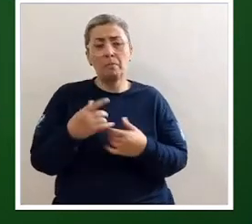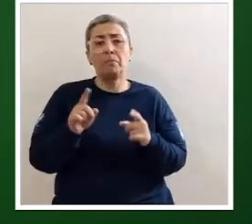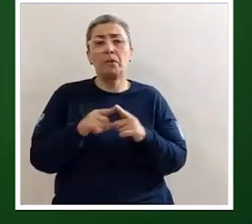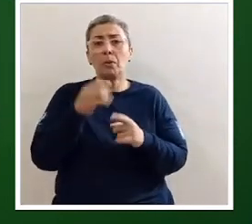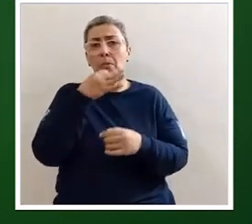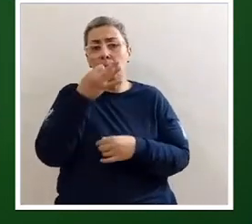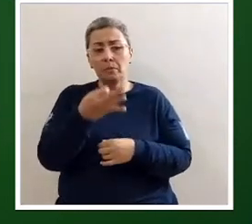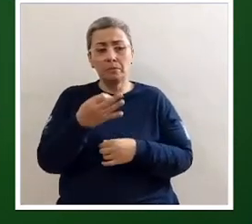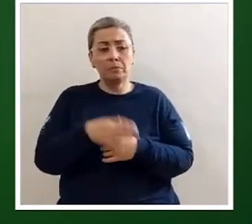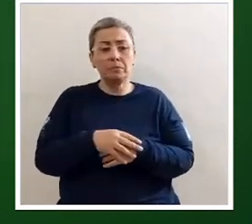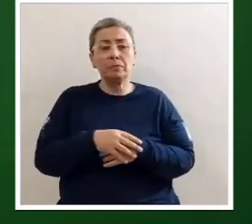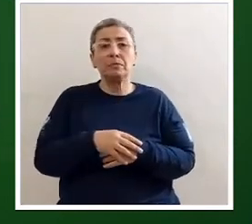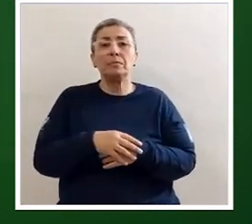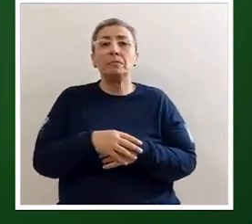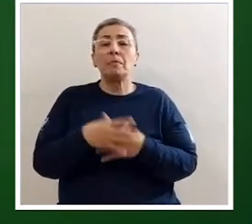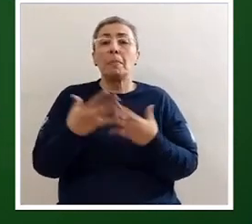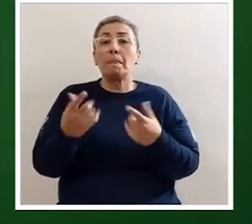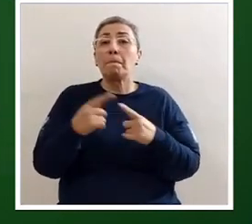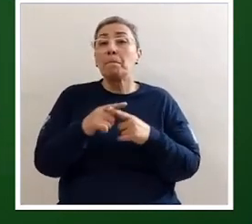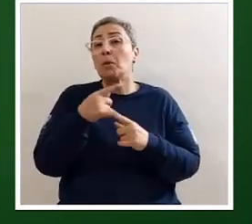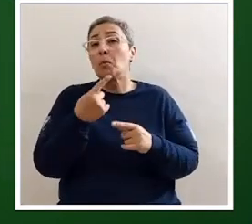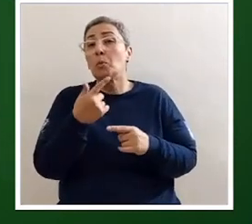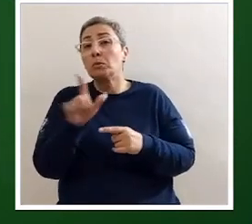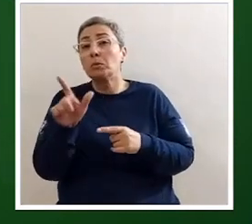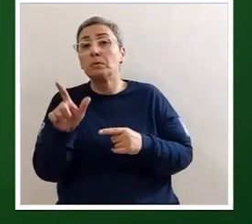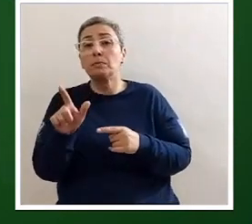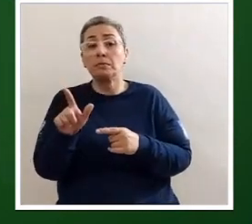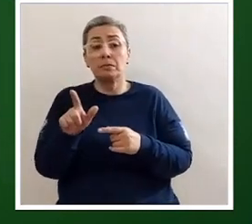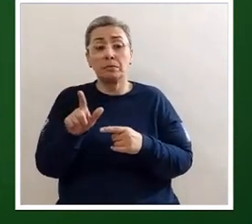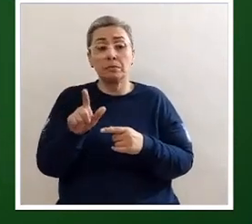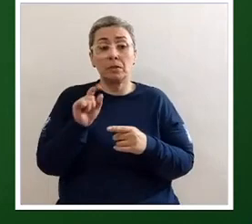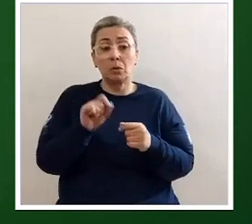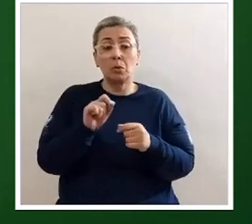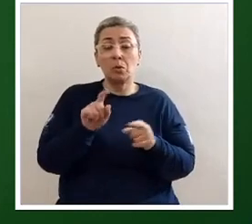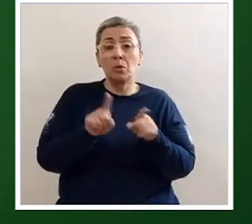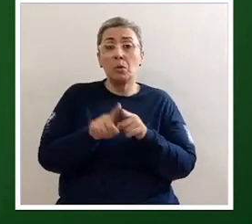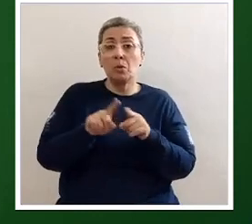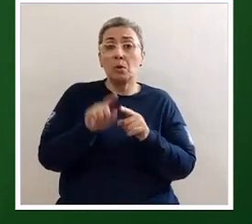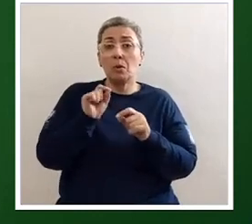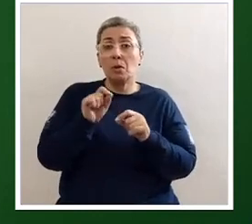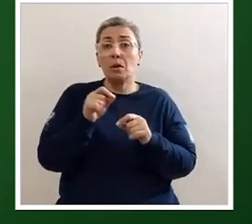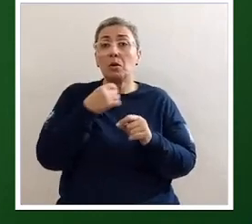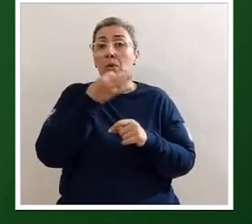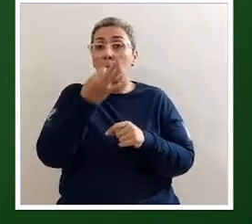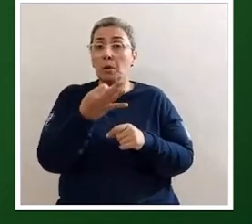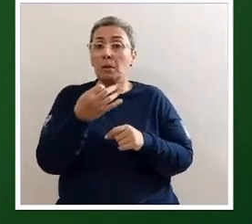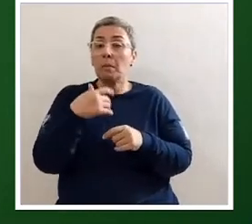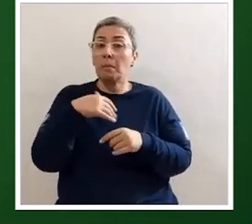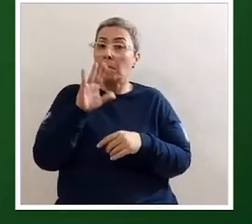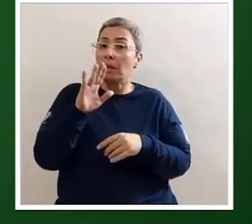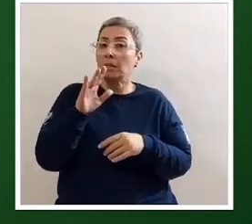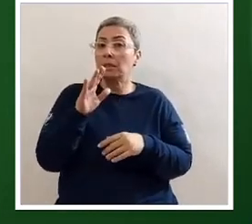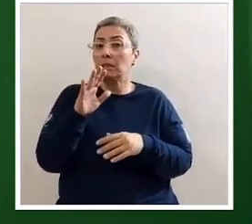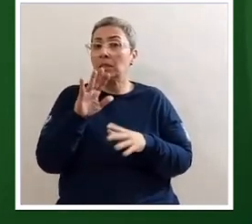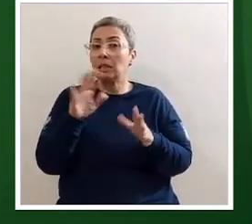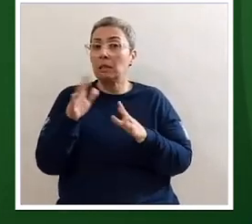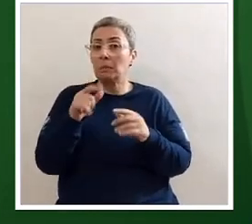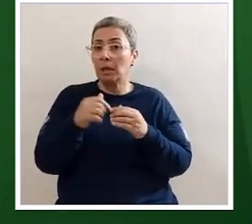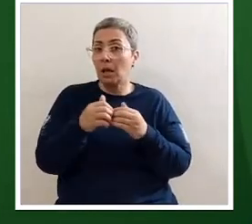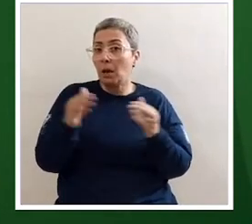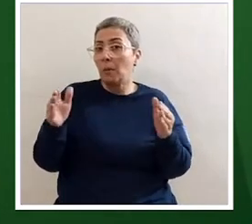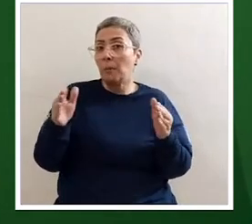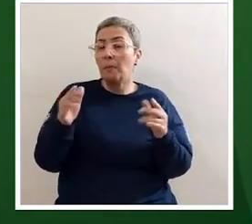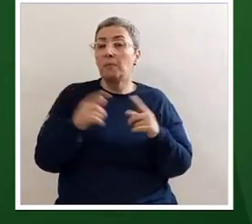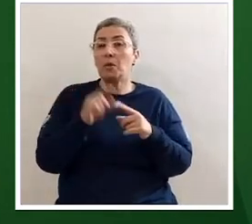comentasse uma outra vem aqui é um comentário um pouco mais mais